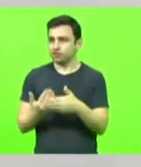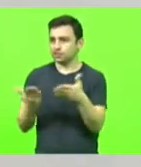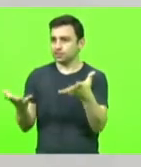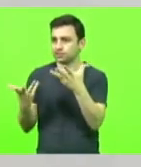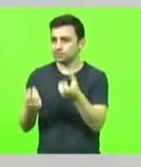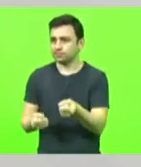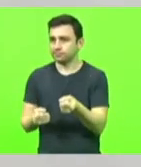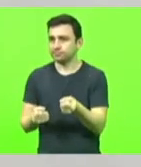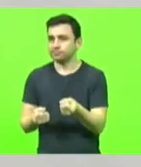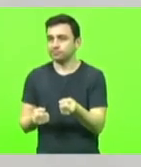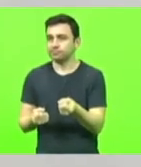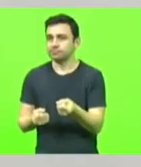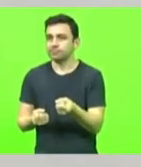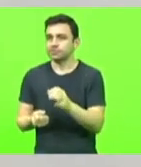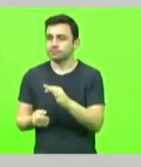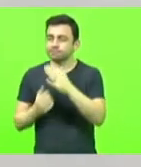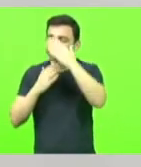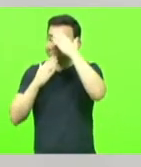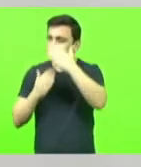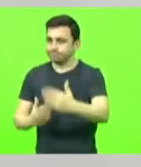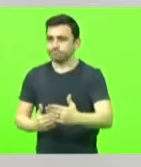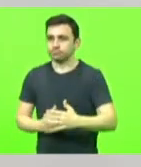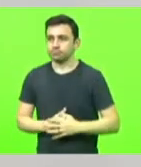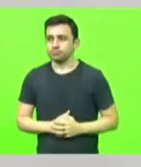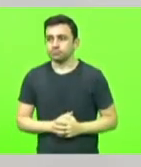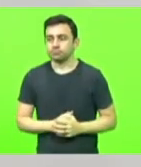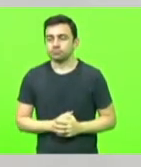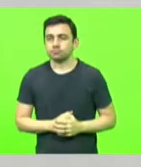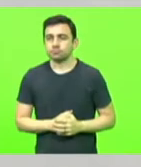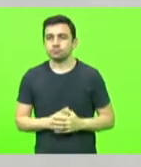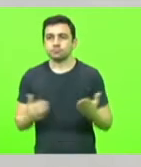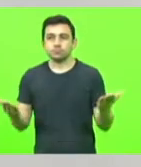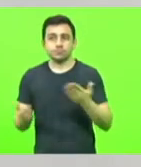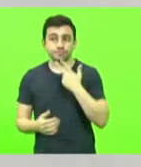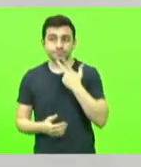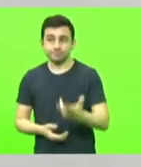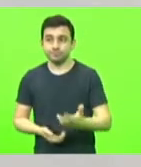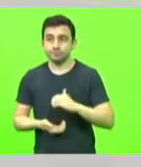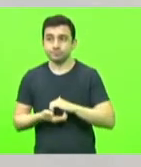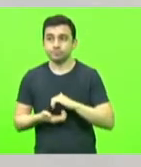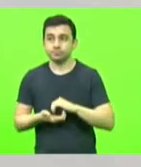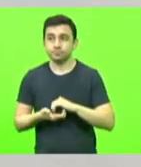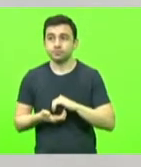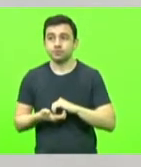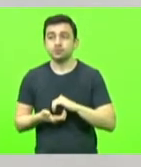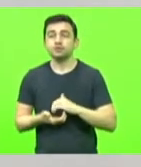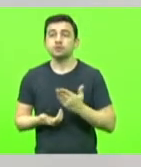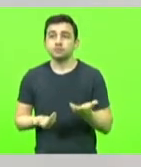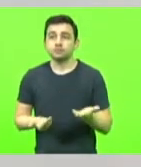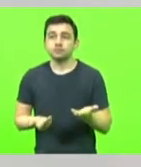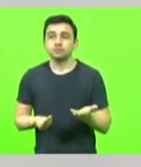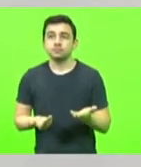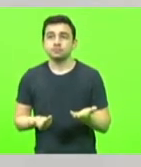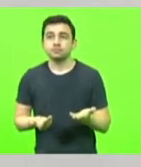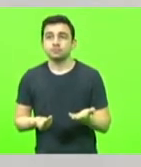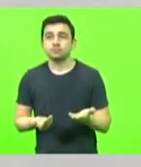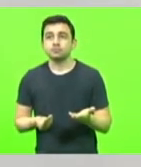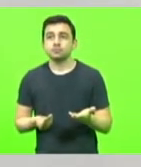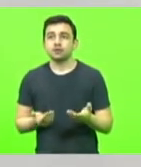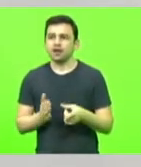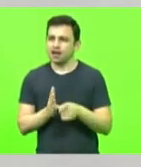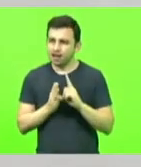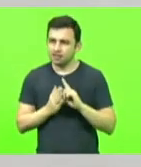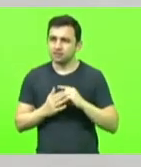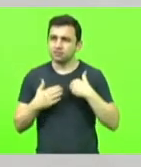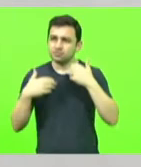Bom deputado, muito obrigado. Nós vamos falar aqui da Defesa Civil, mas eu venho aqui apenas fazer uma pequena